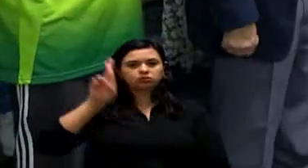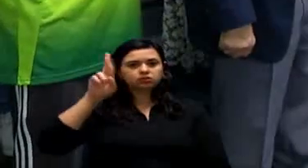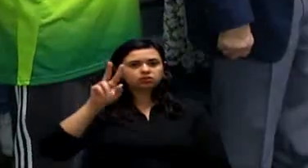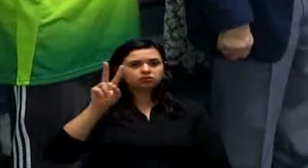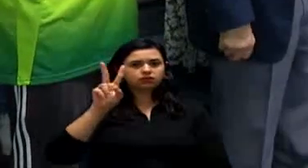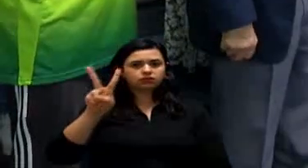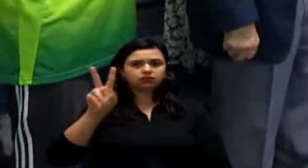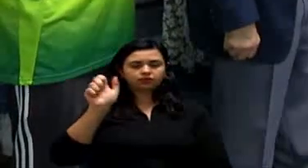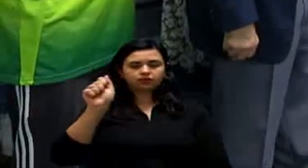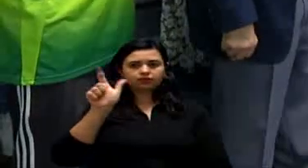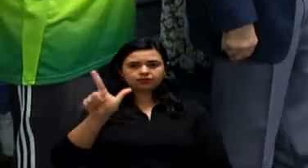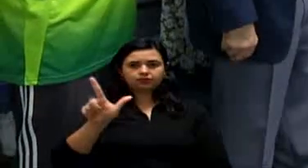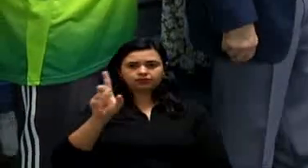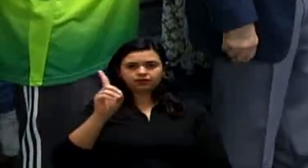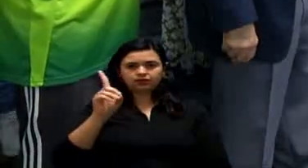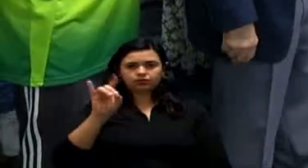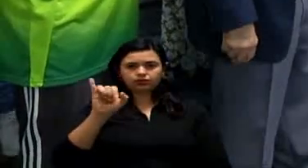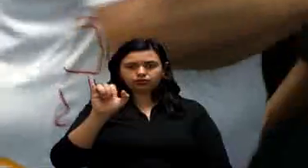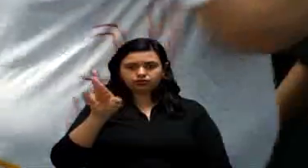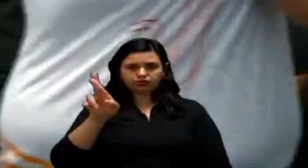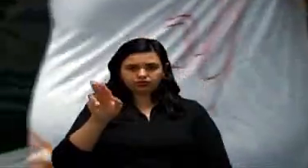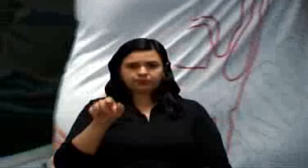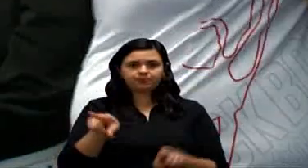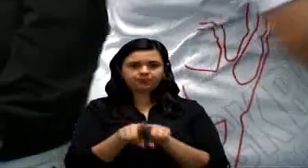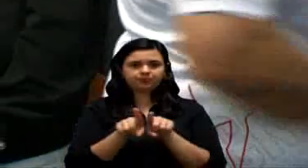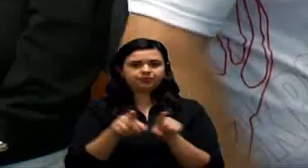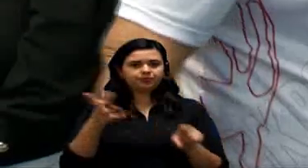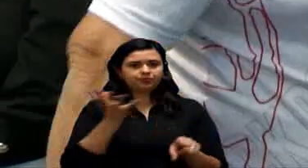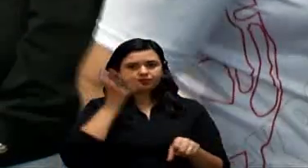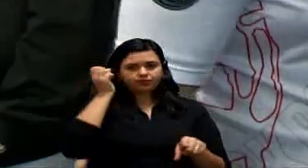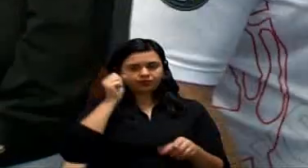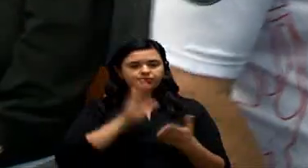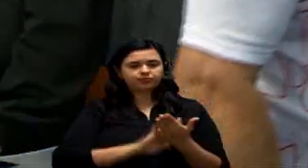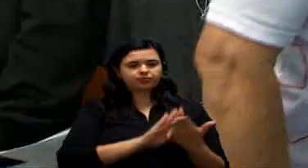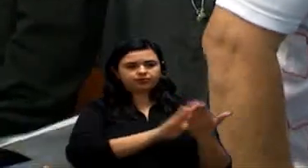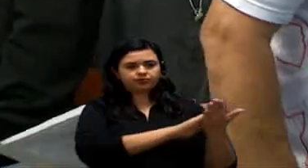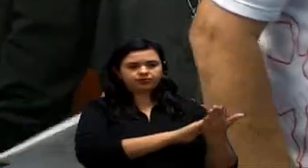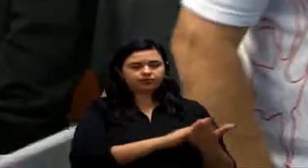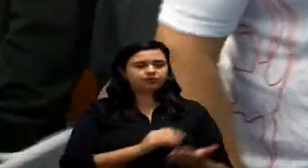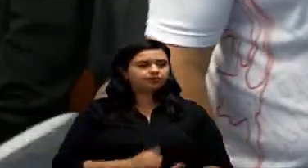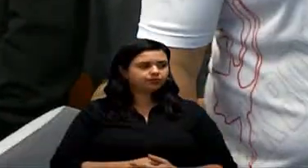Vereador Vereador Fernanda Garcia vai participar desta homenagem